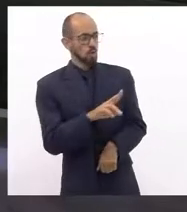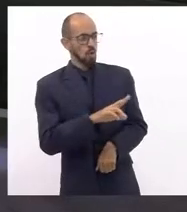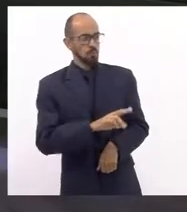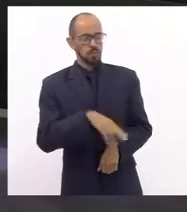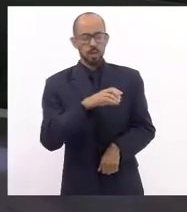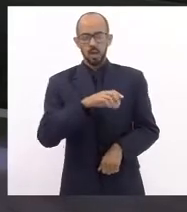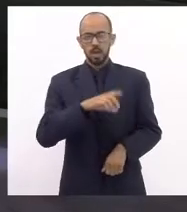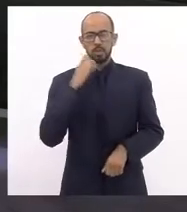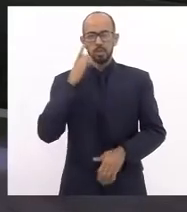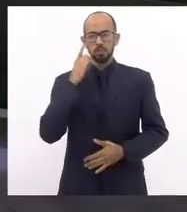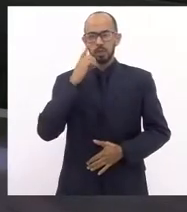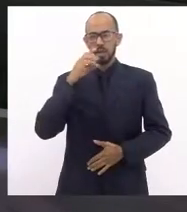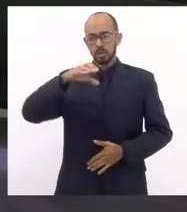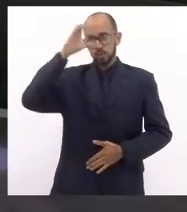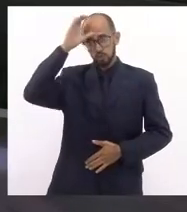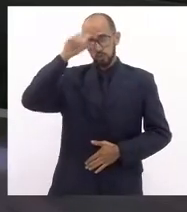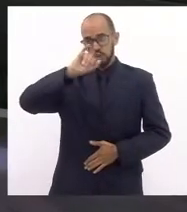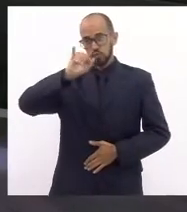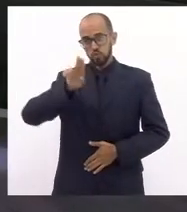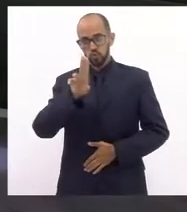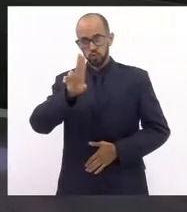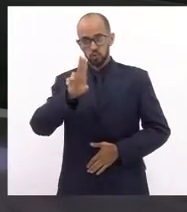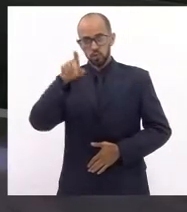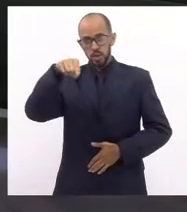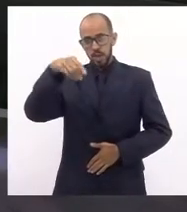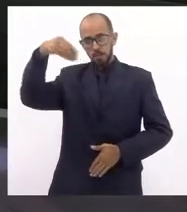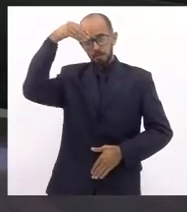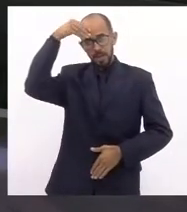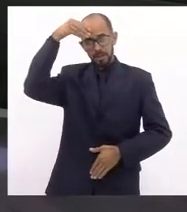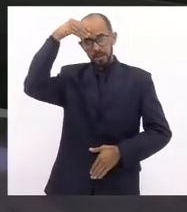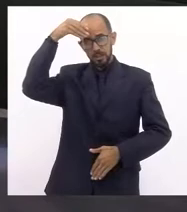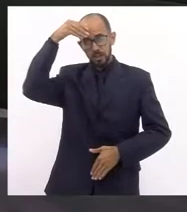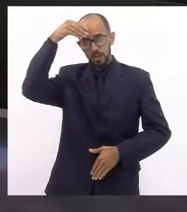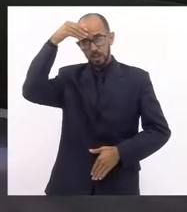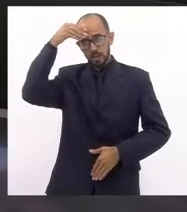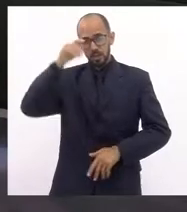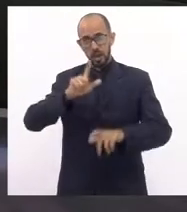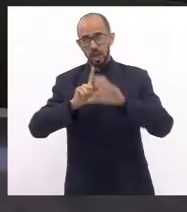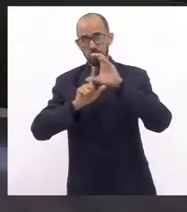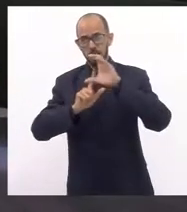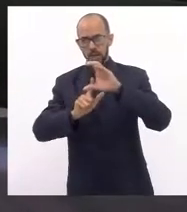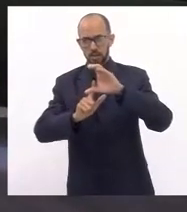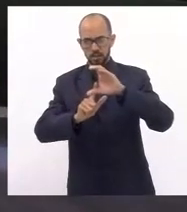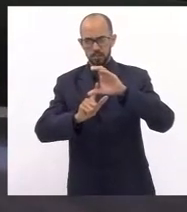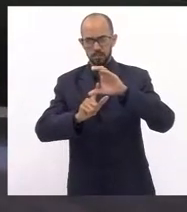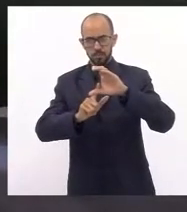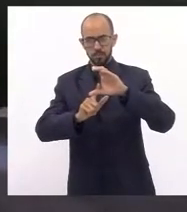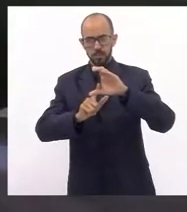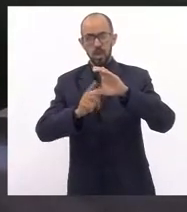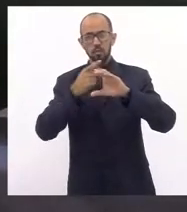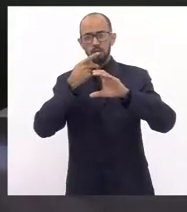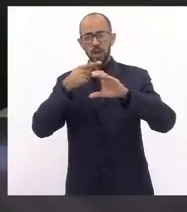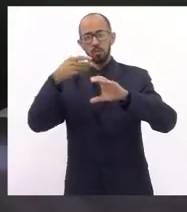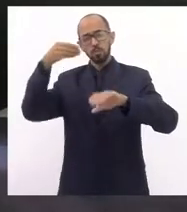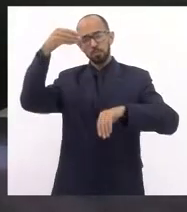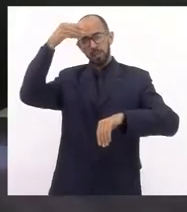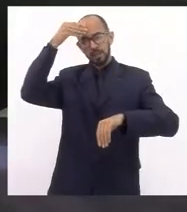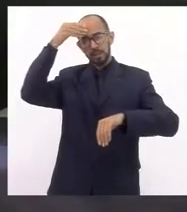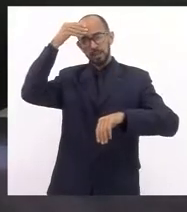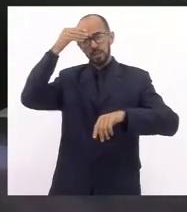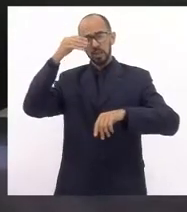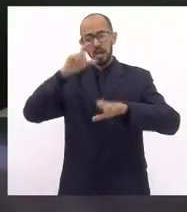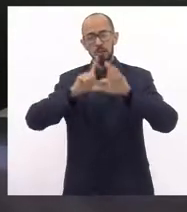deputada, a nossa madrinha da capelania. É, eu falo que é da capelania porque, como ordem, como